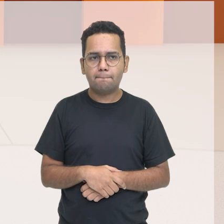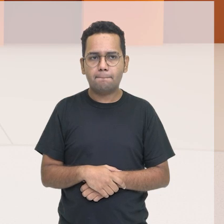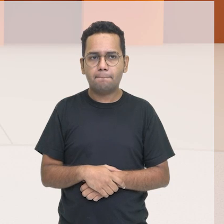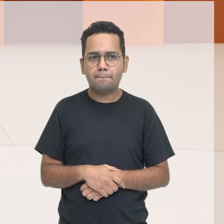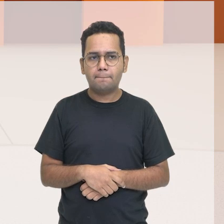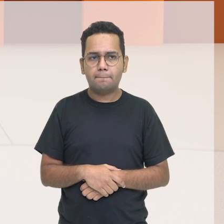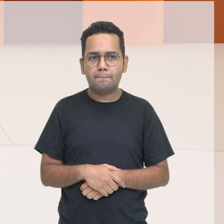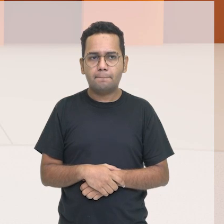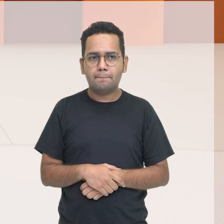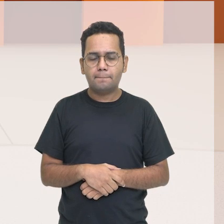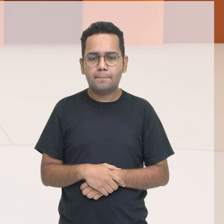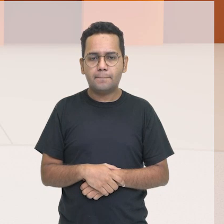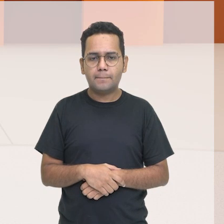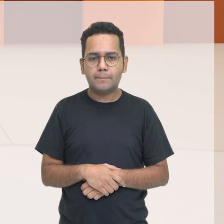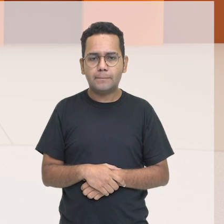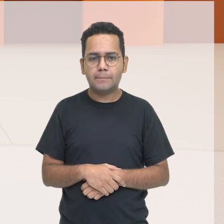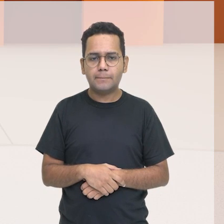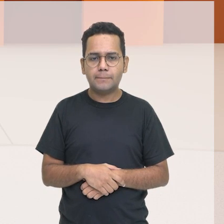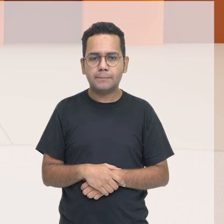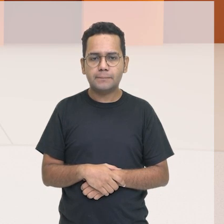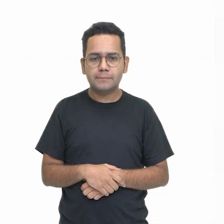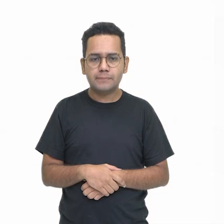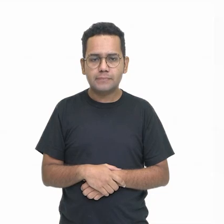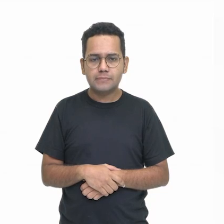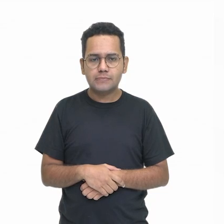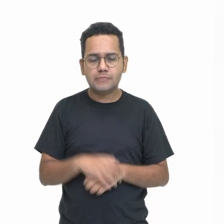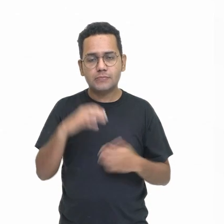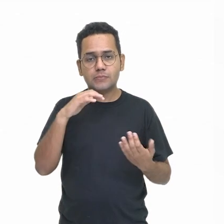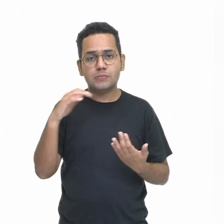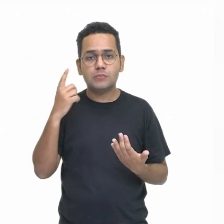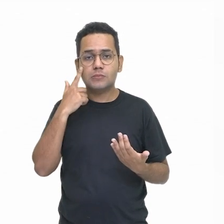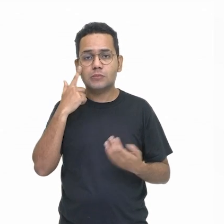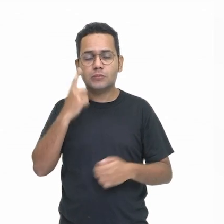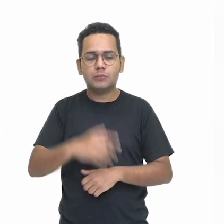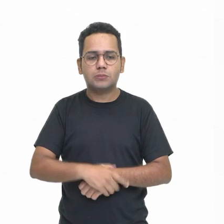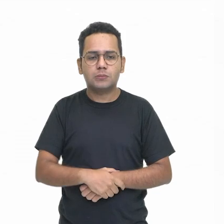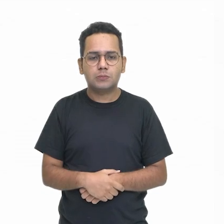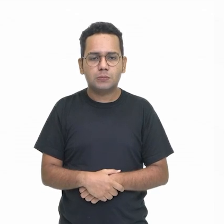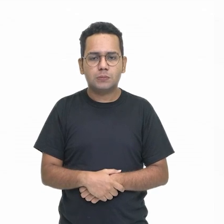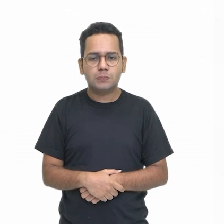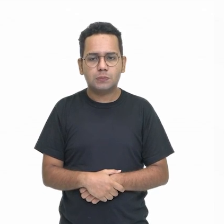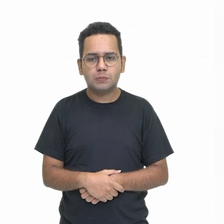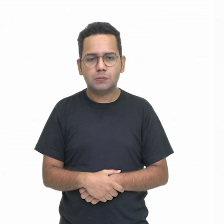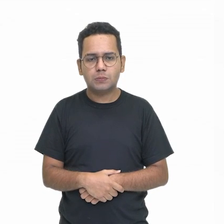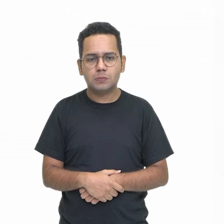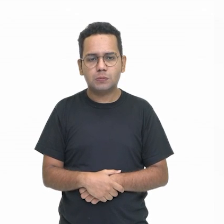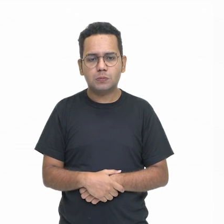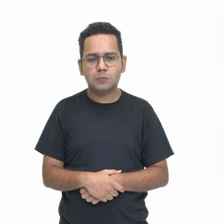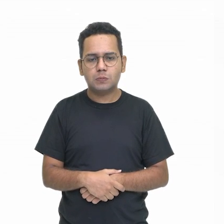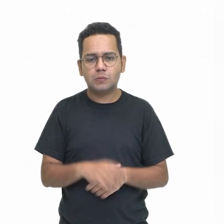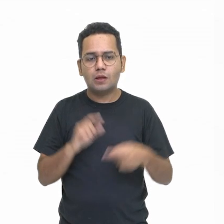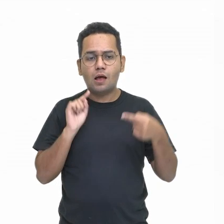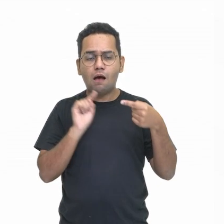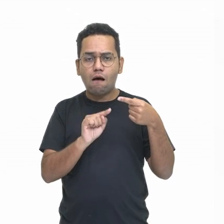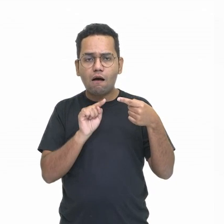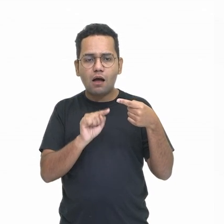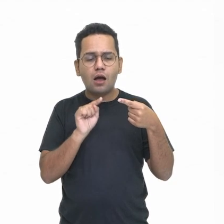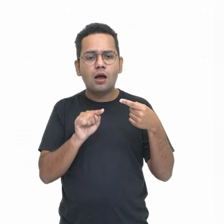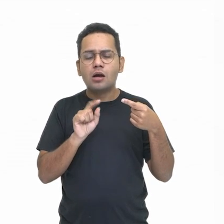bem. E a gente vai ver agora o poder, né, legítimo e as formas de